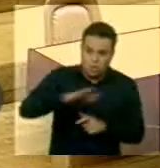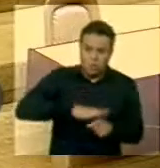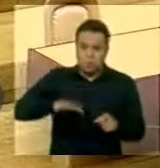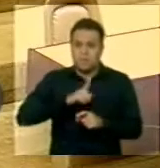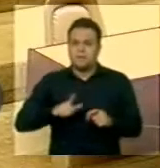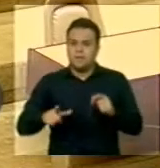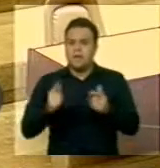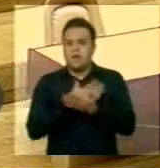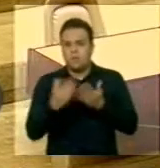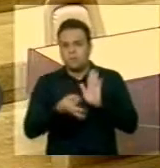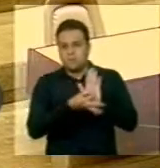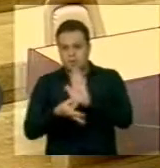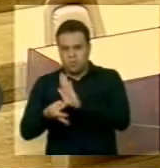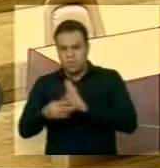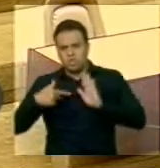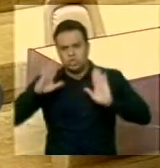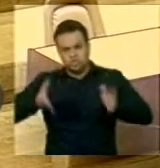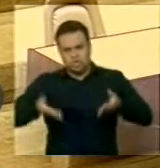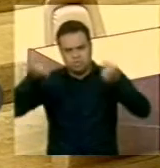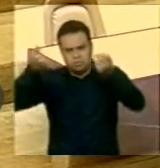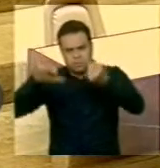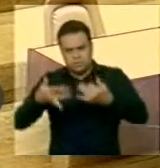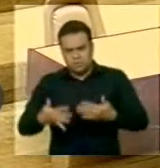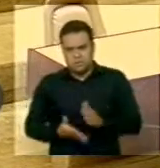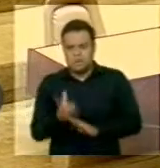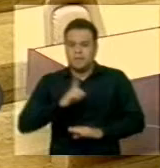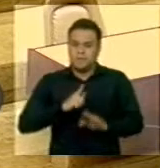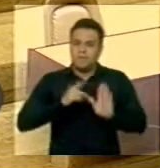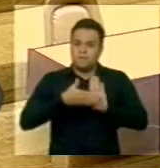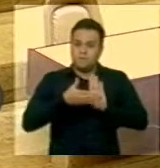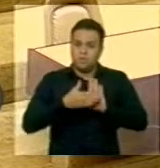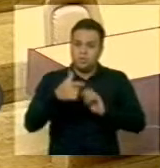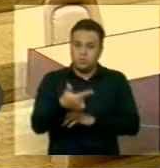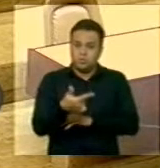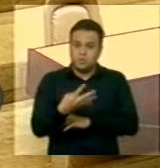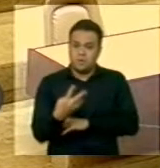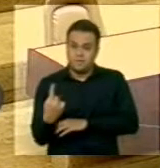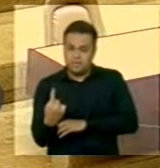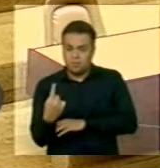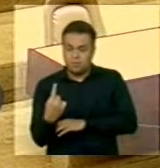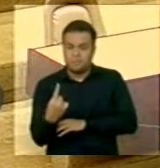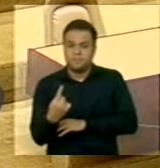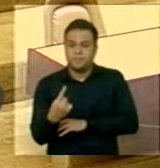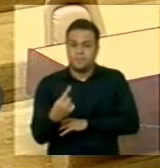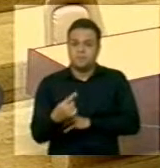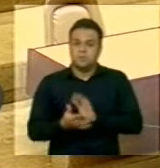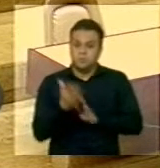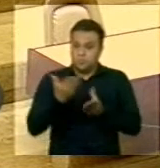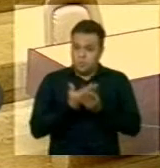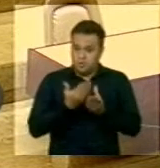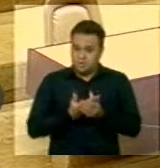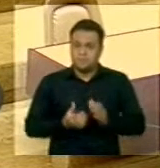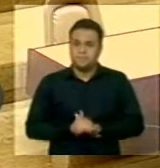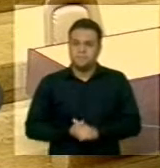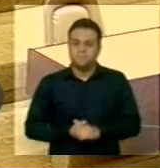aqui reproduzi e que estão em folhas 241, especificamente, dos autos. O Senado